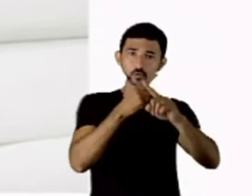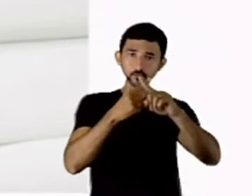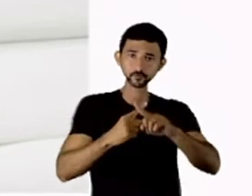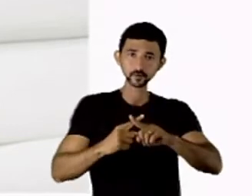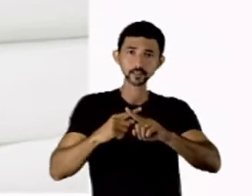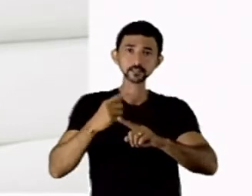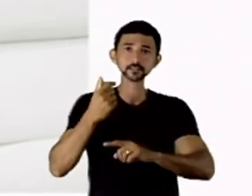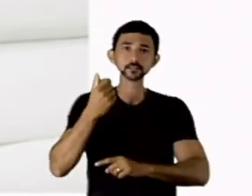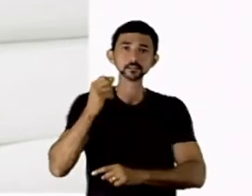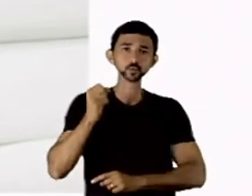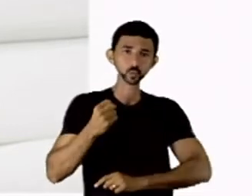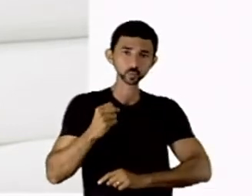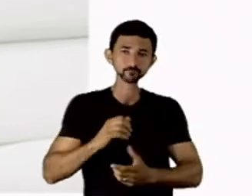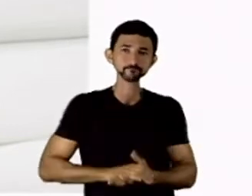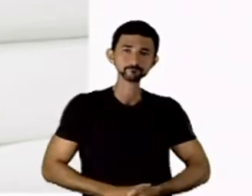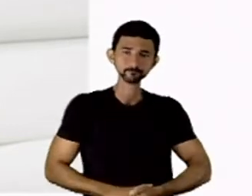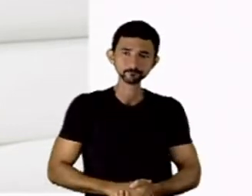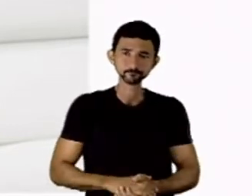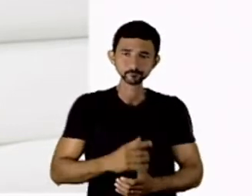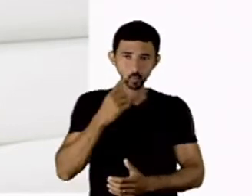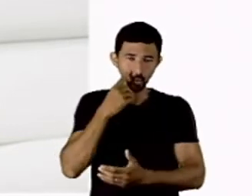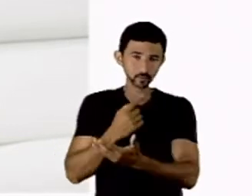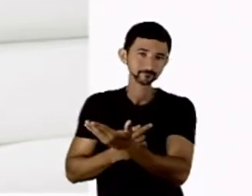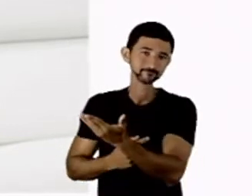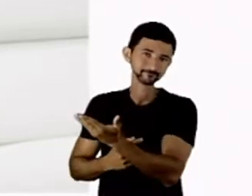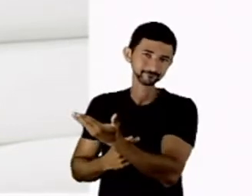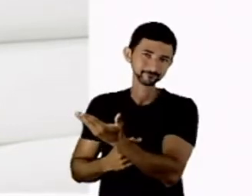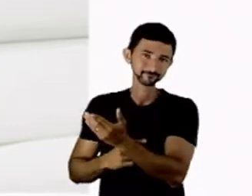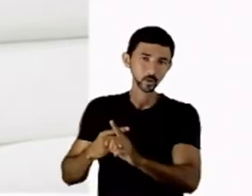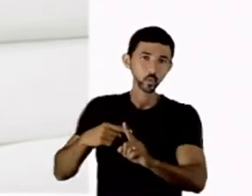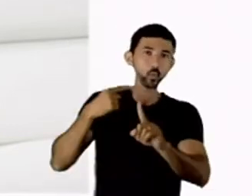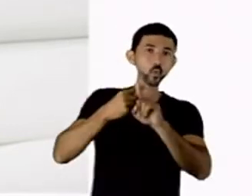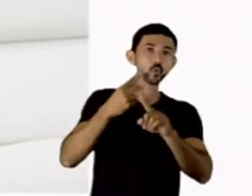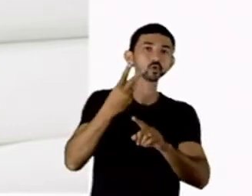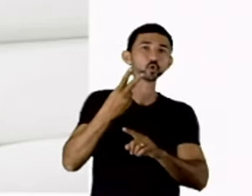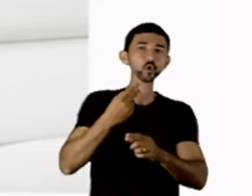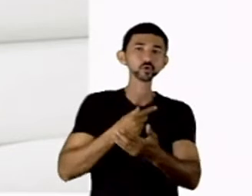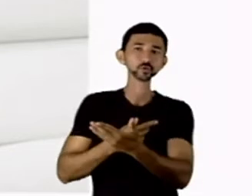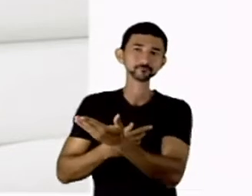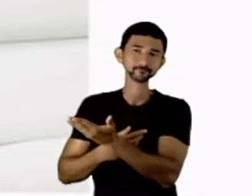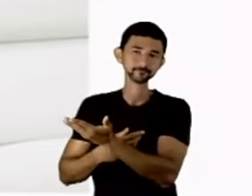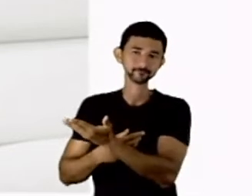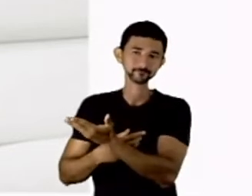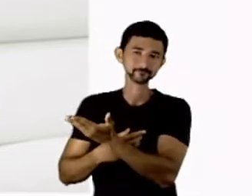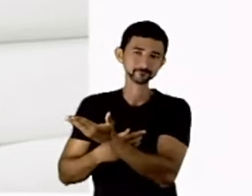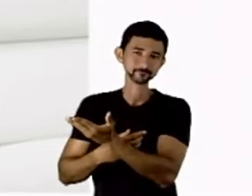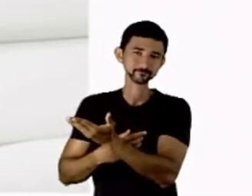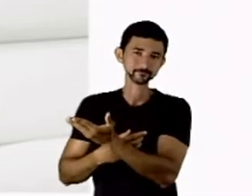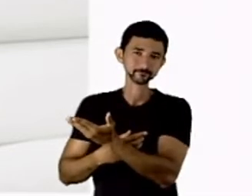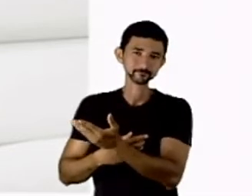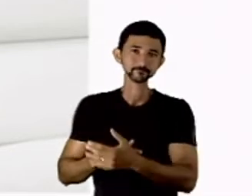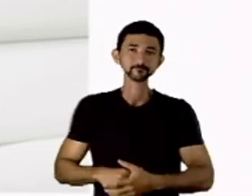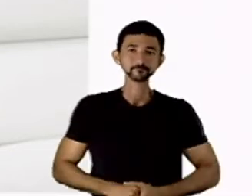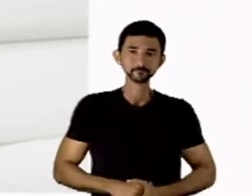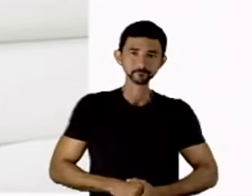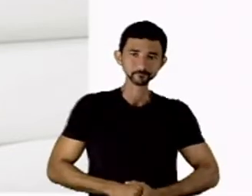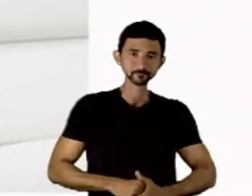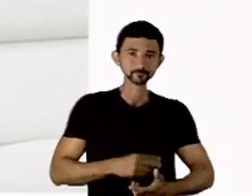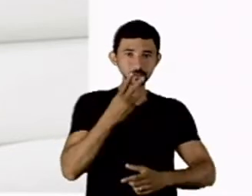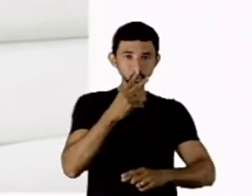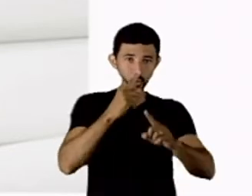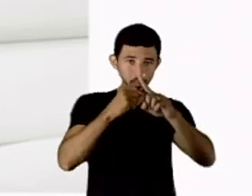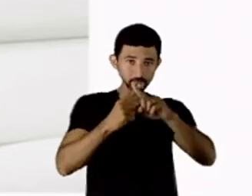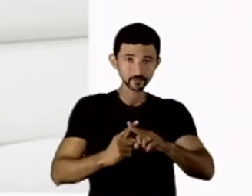que apareceu mais um número 2 aqui. Você está vendo eu passar o meu pincel em cima dele. Então, olha,